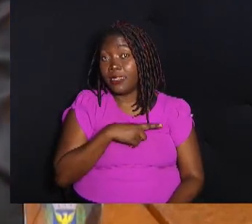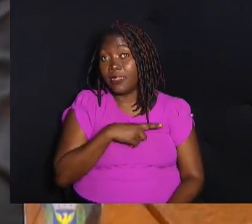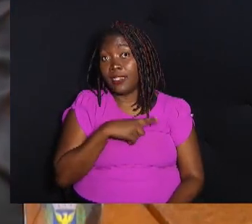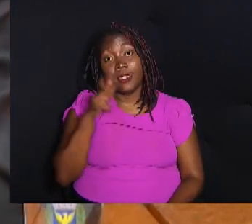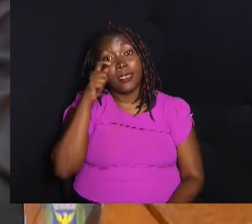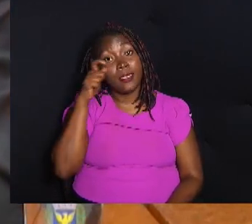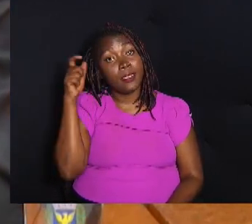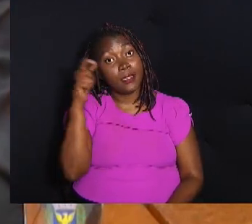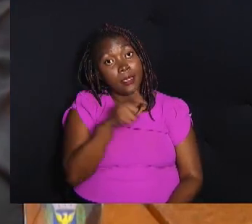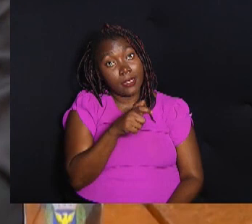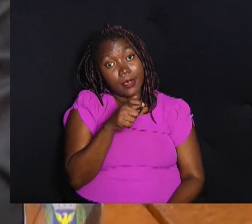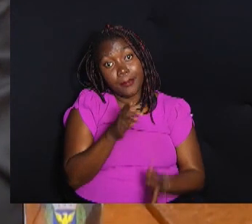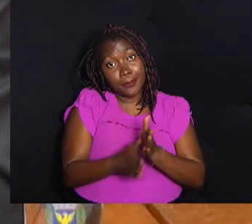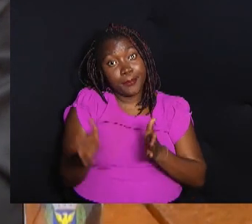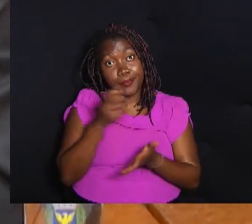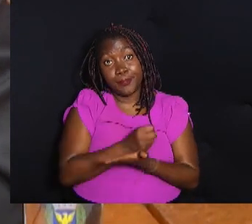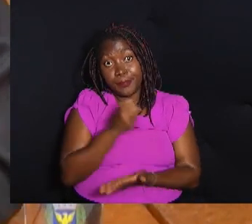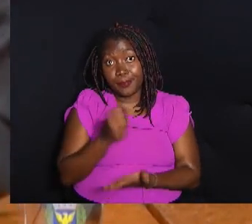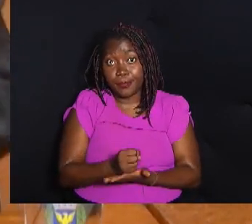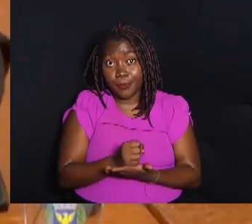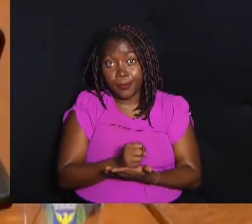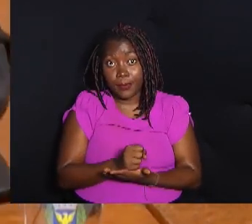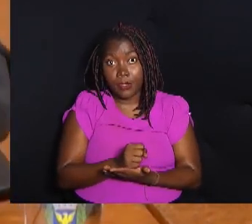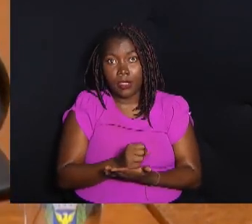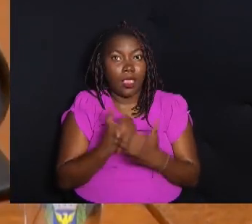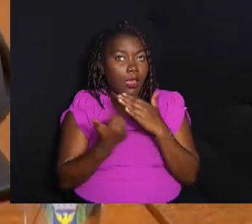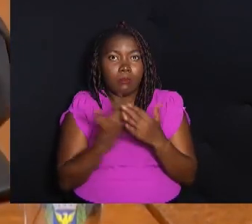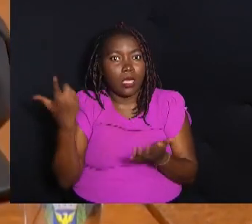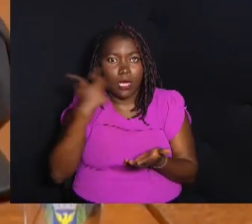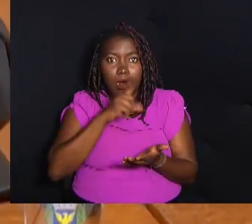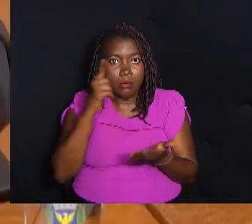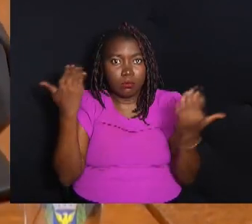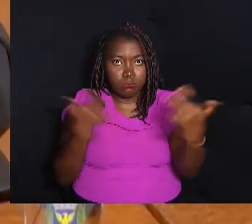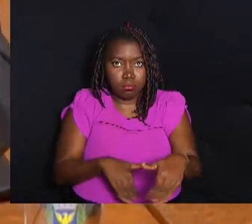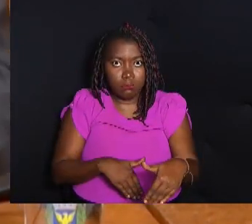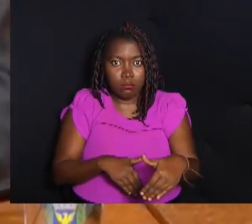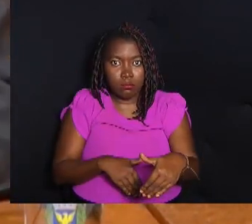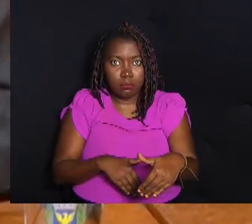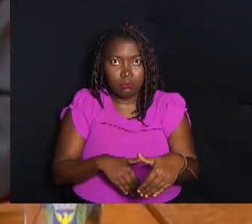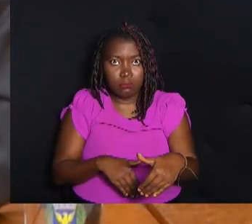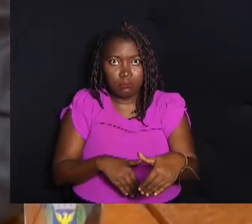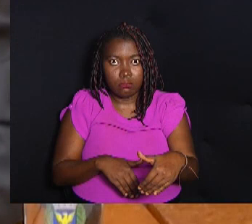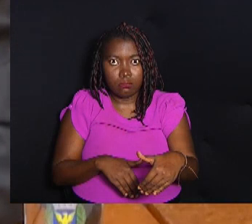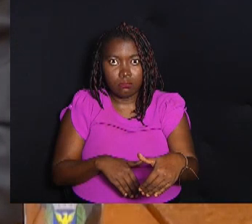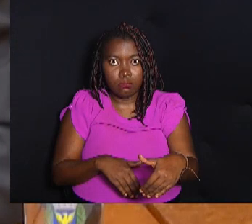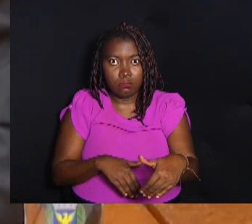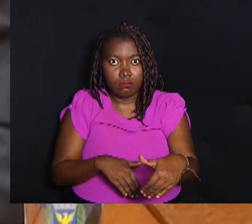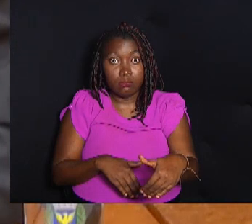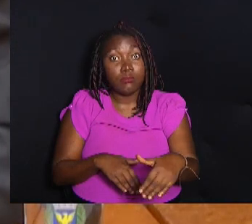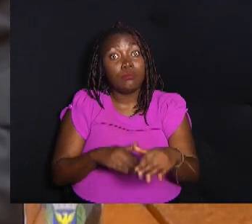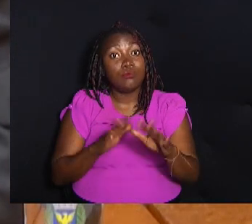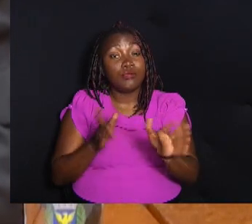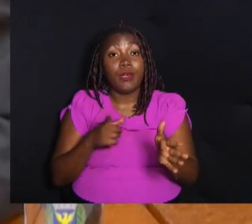interesse no processo licitatório e e aluma empresa ganha o certame ã já tem uma